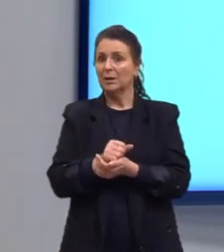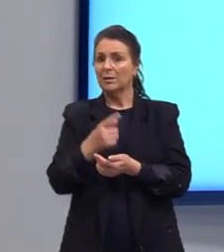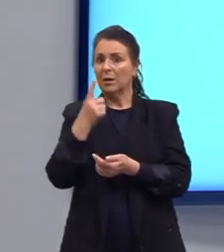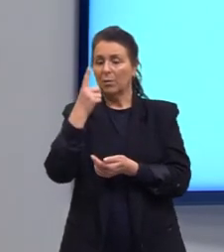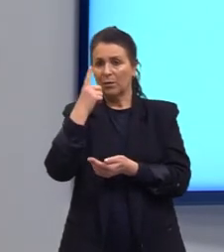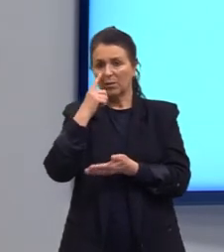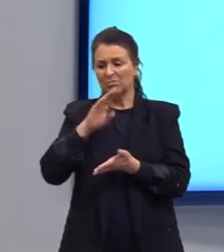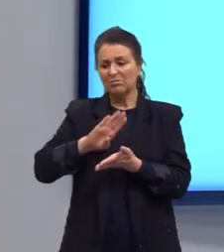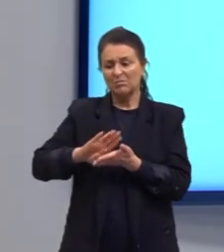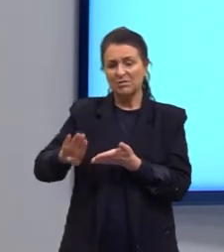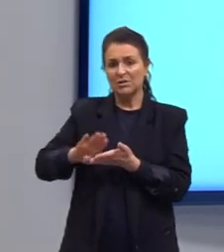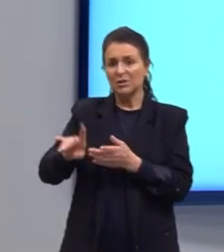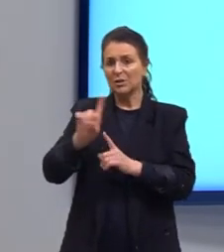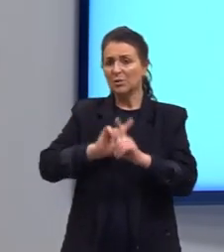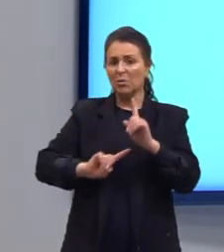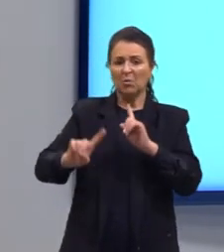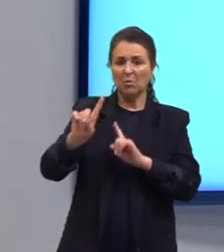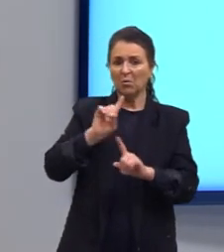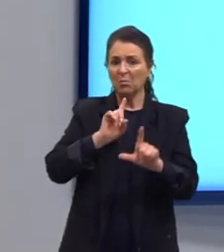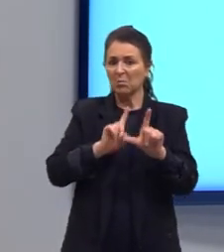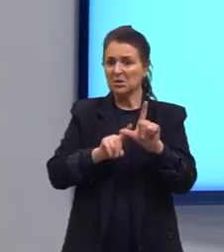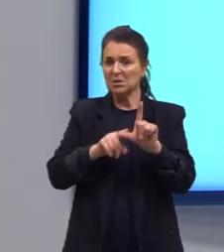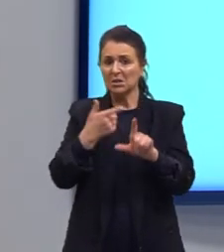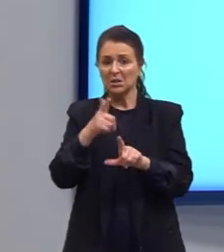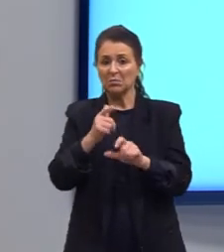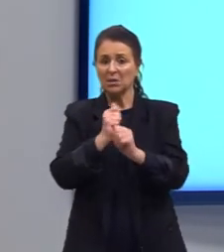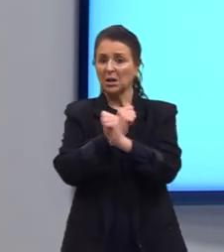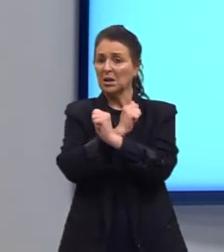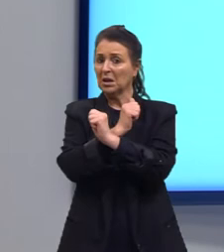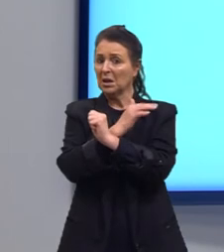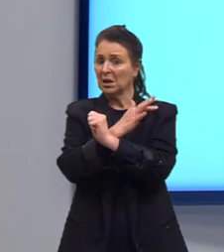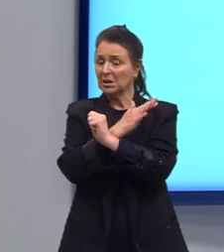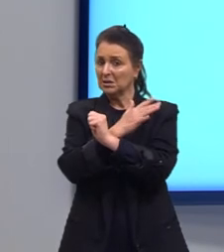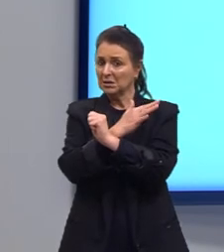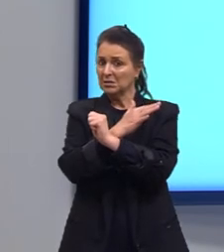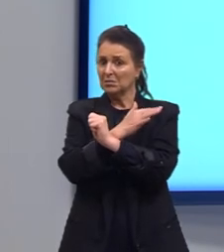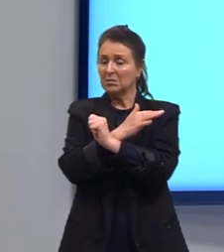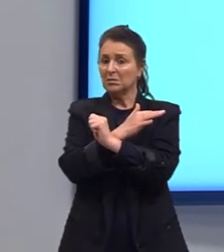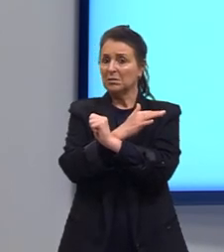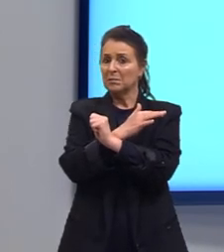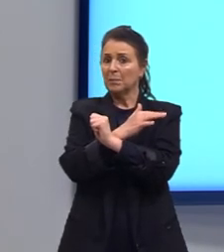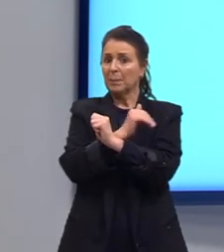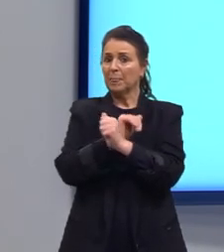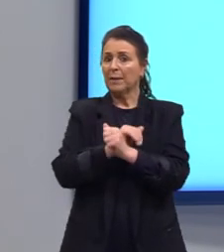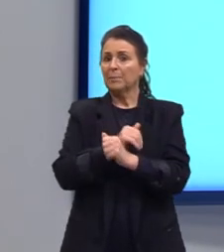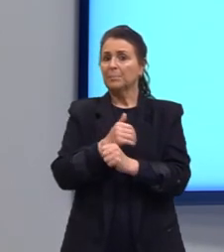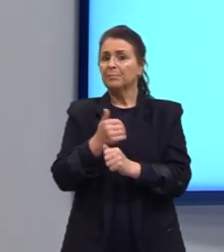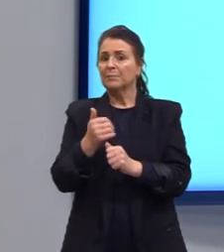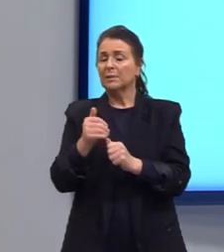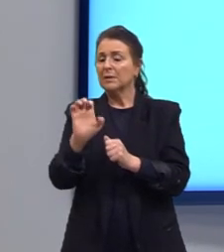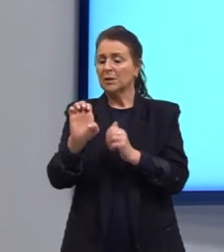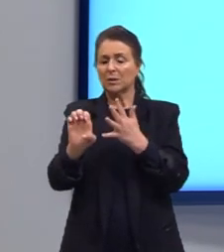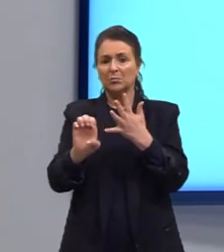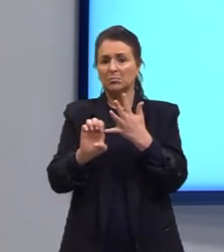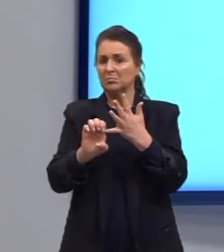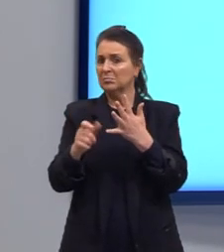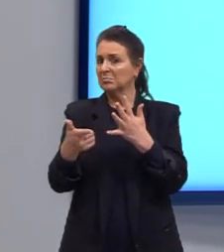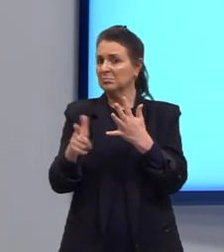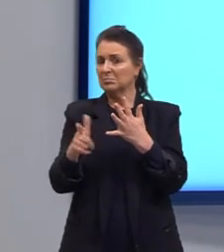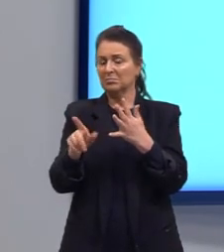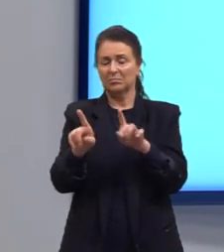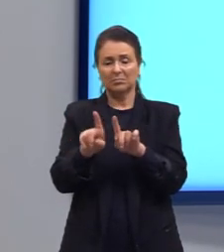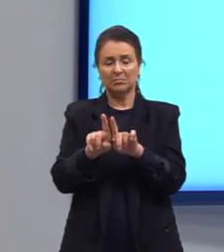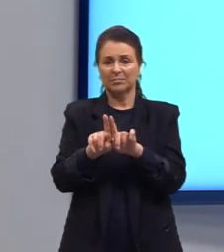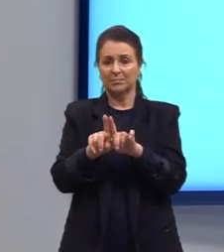posso descartar algumas que não tem ácidos né na alternativa a e b não tem ácido orgânico na alternativa e também não tem